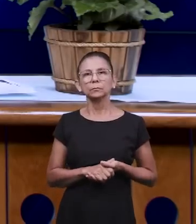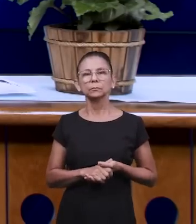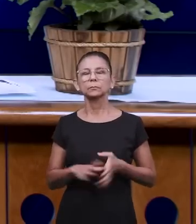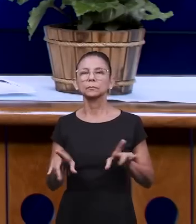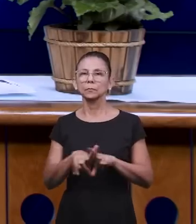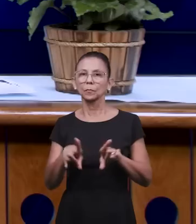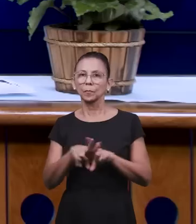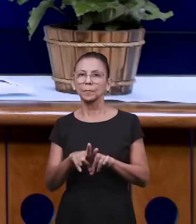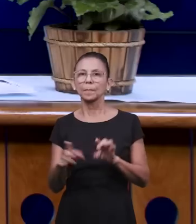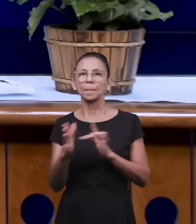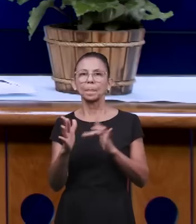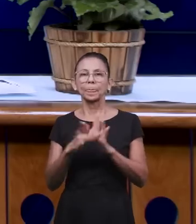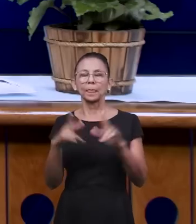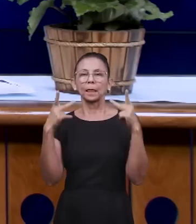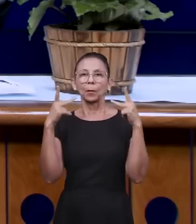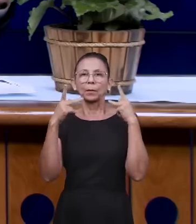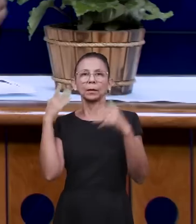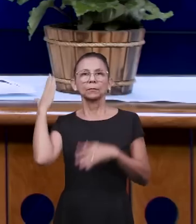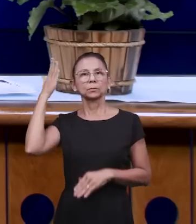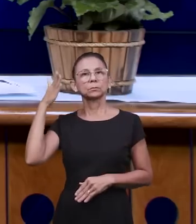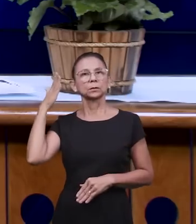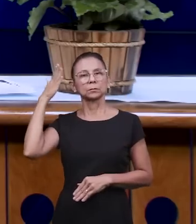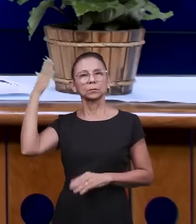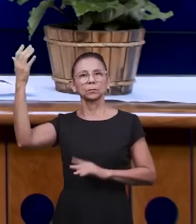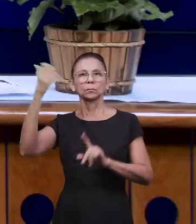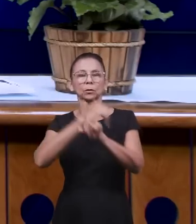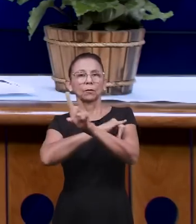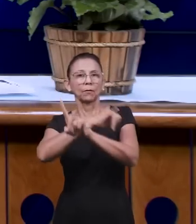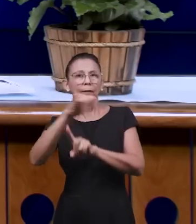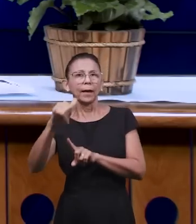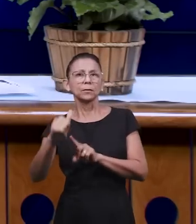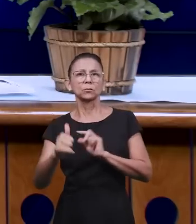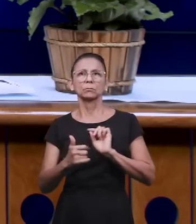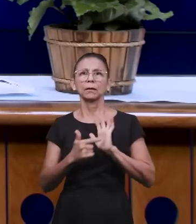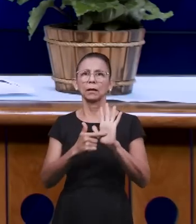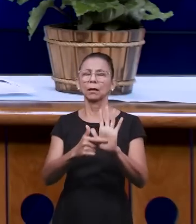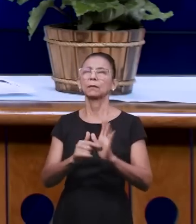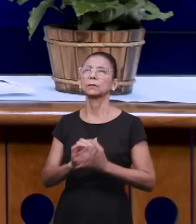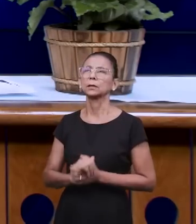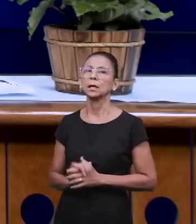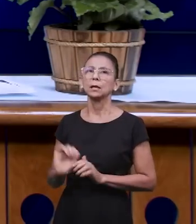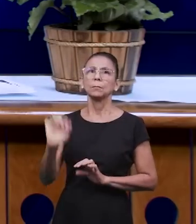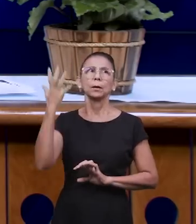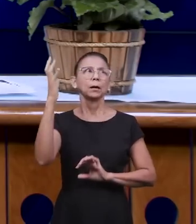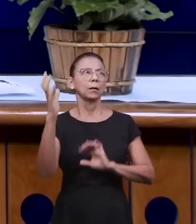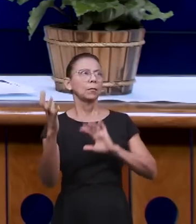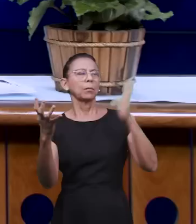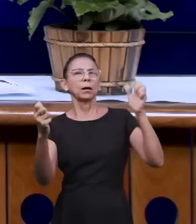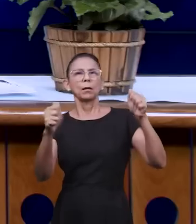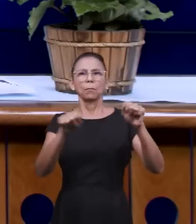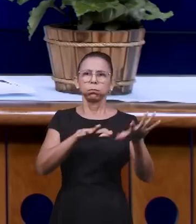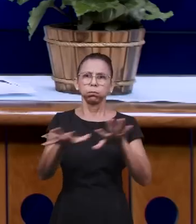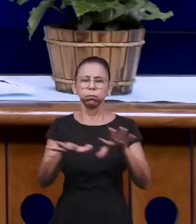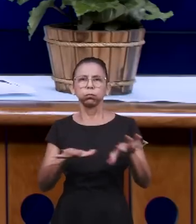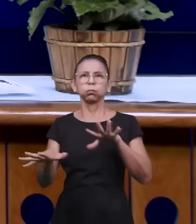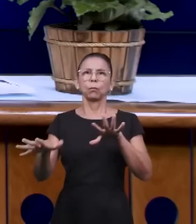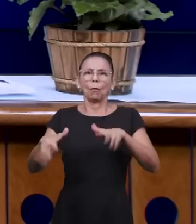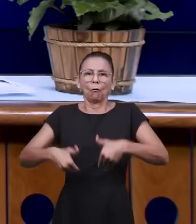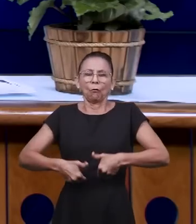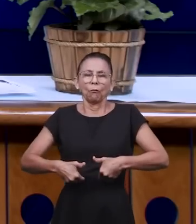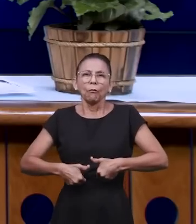árvores. A figueira tipifica o povo de Israel e a